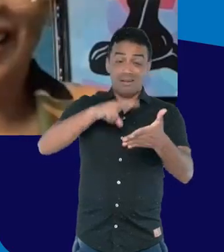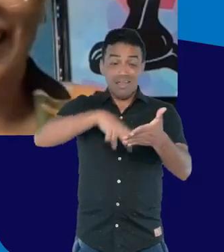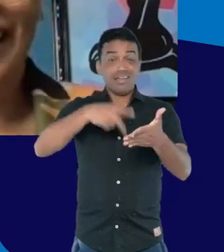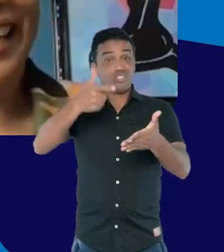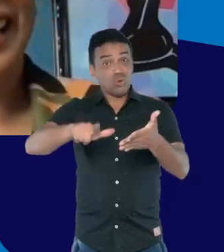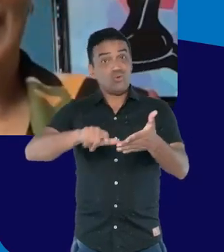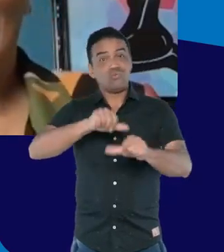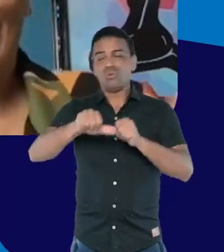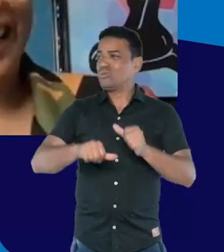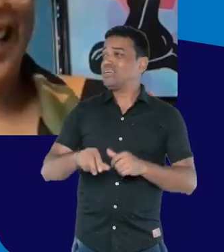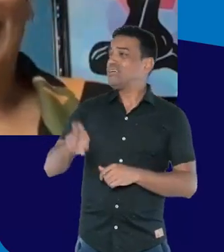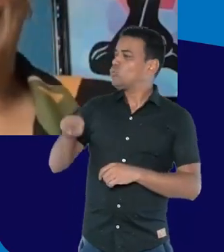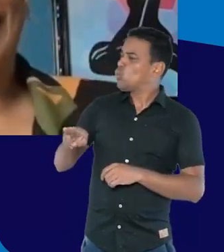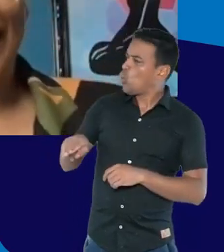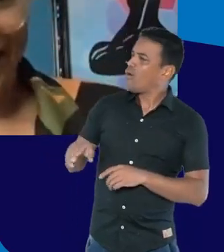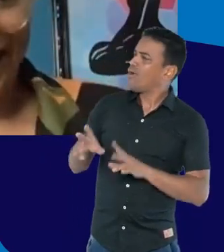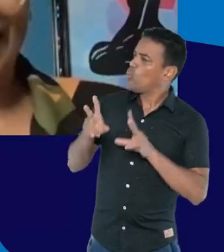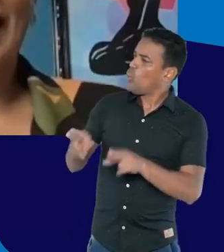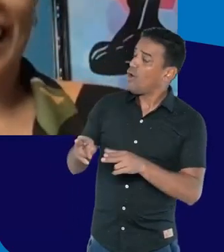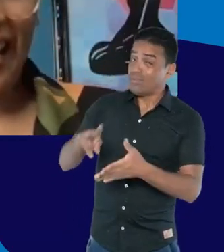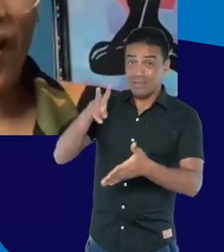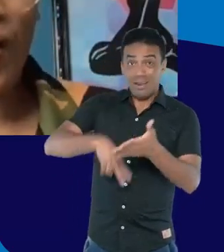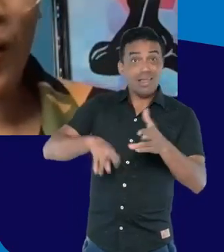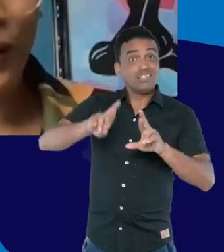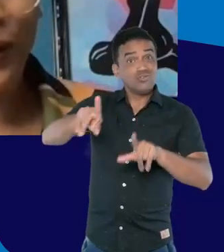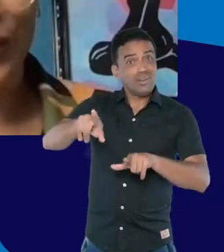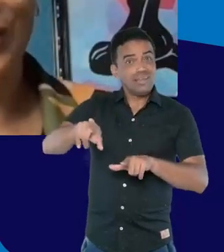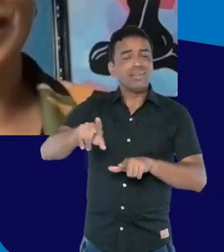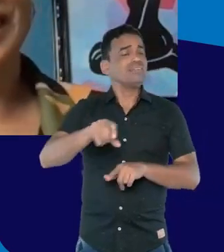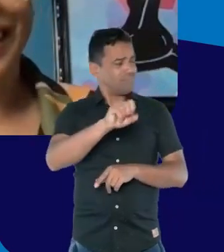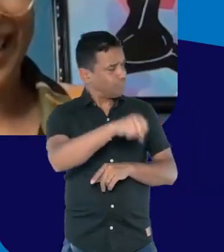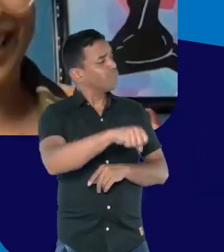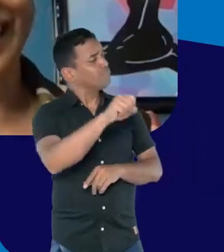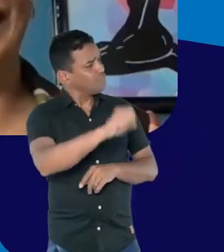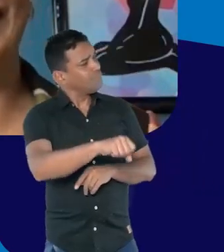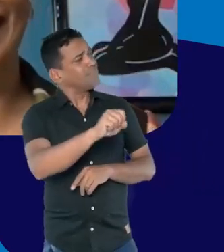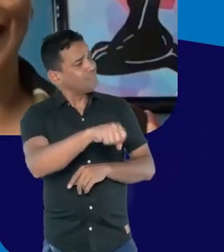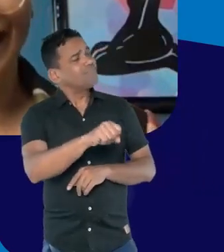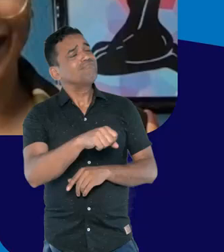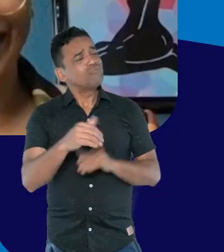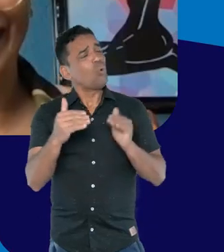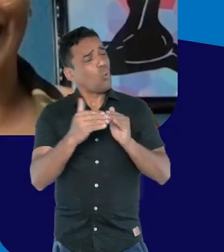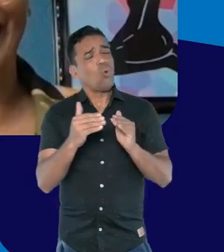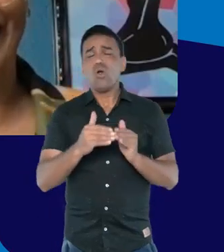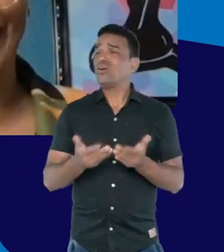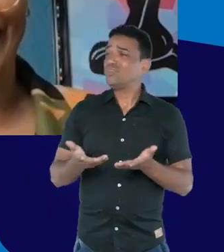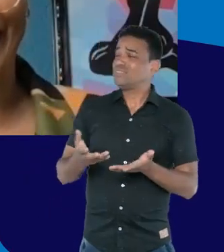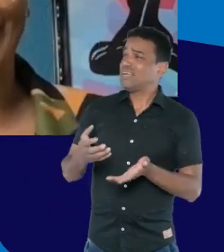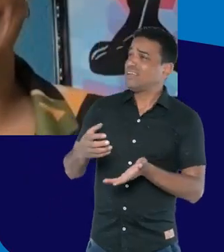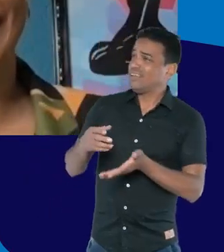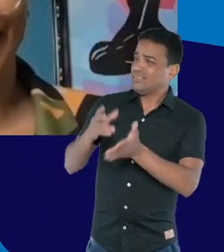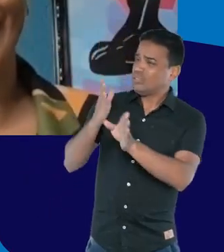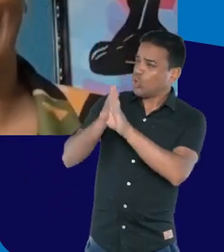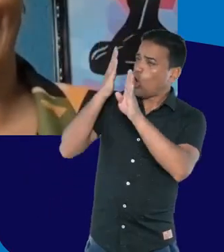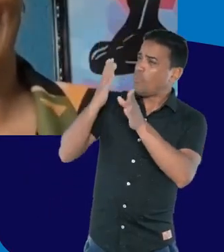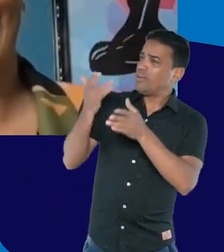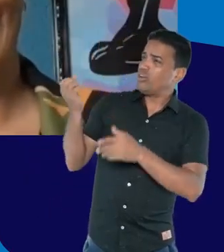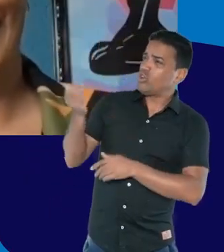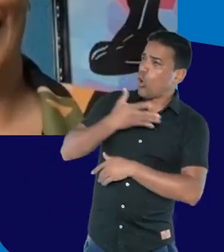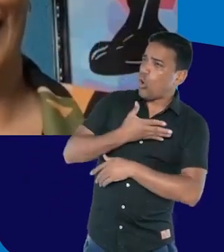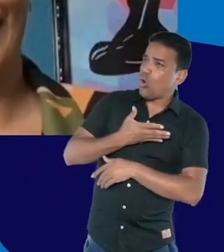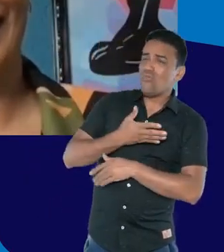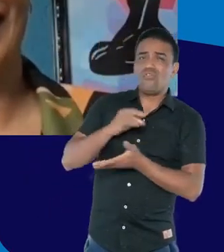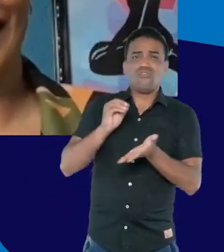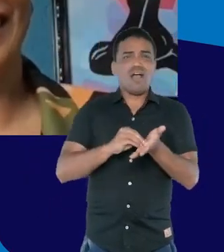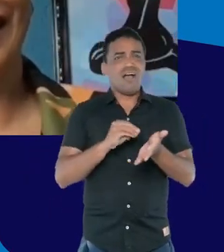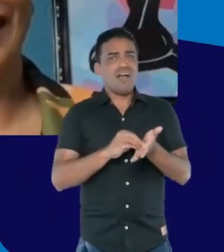Ele nunca é o mesmo, né? Cada vez que você lê é outro. Você outro. descobre novas coisas, aí você sente falta de outras, você acha que tem